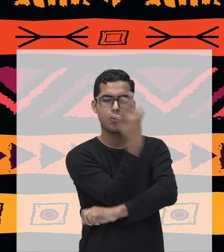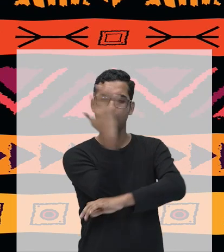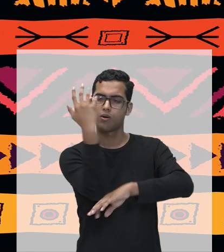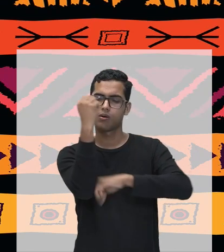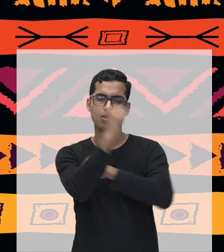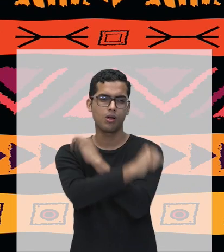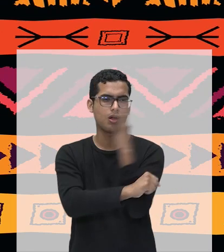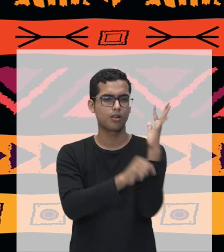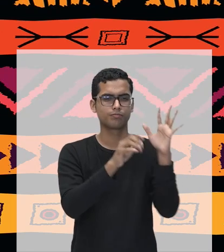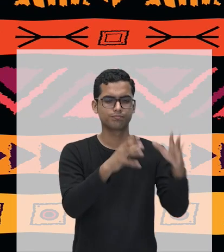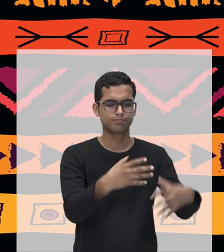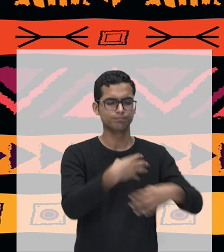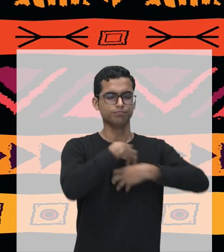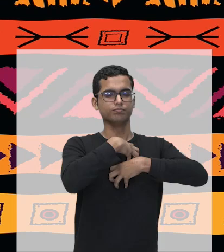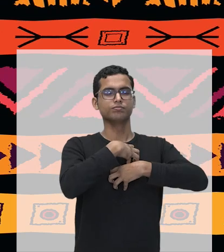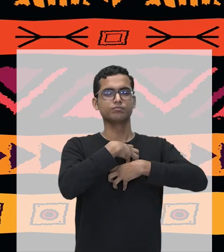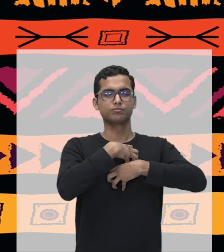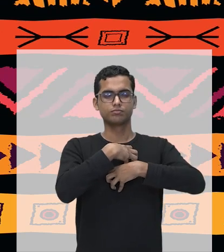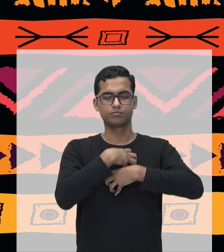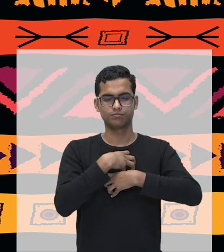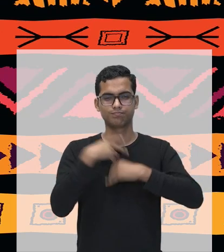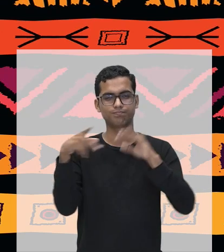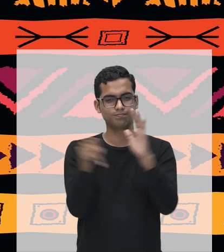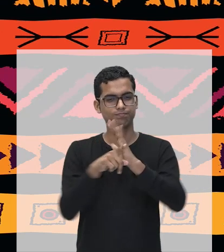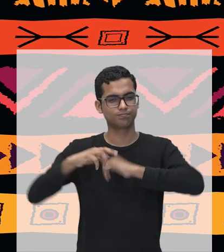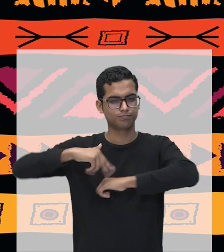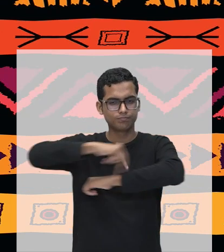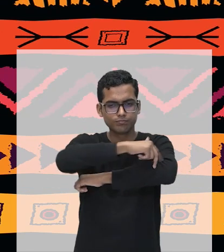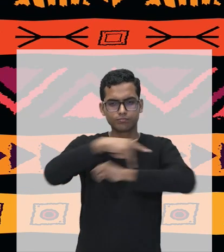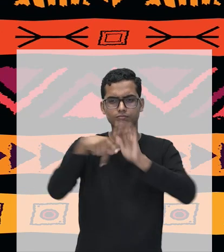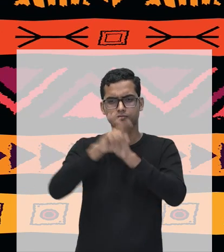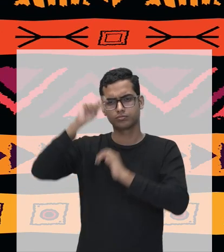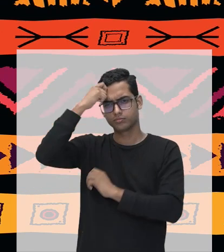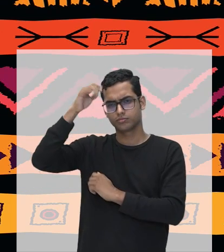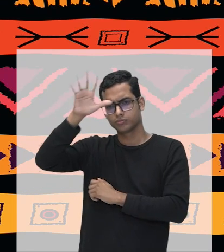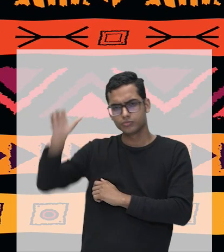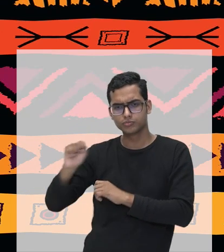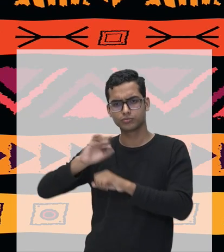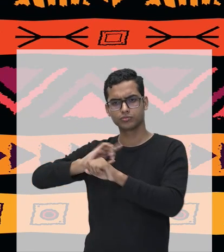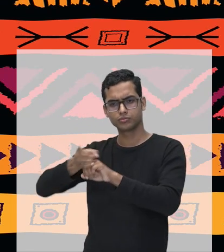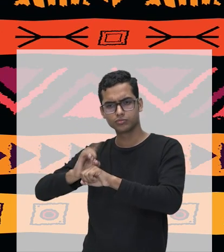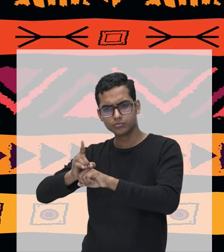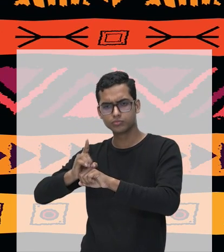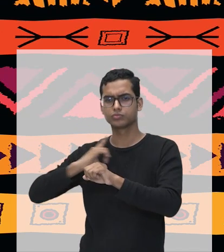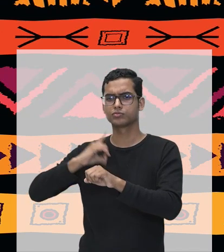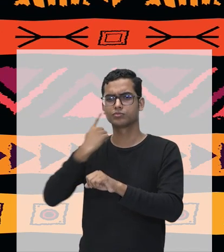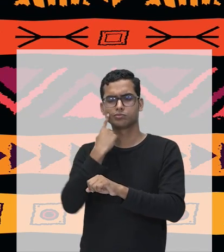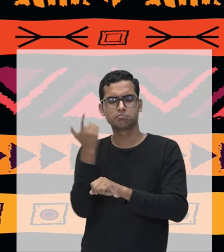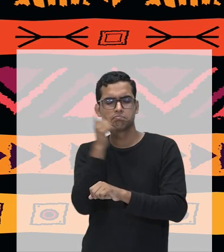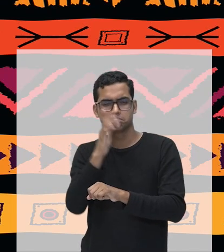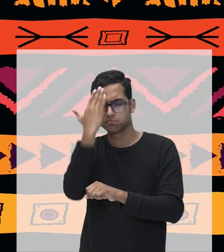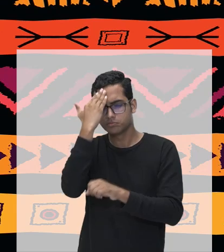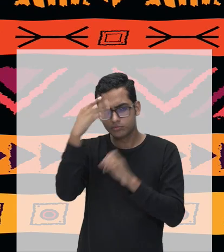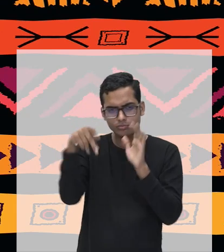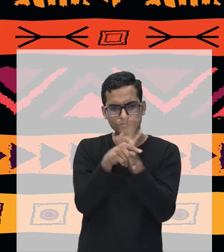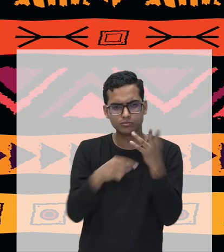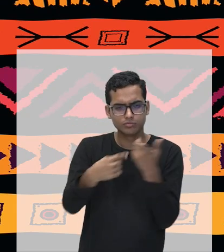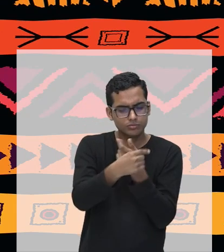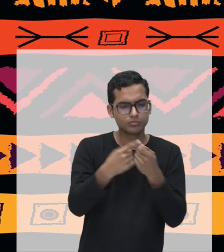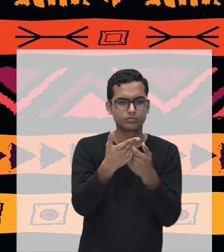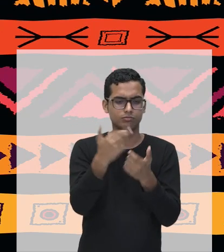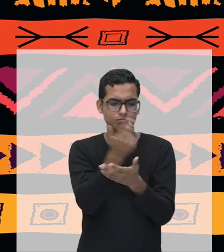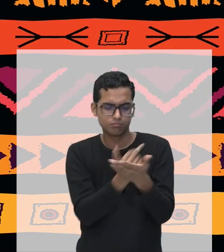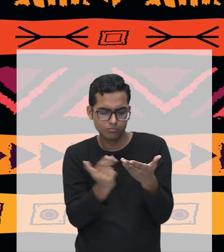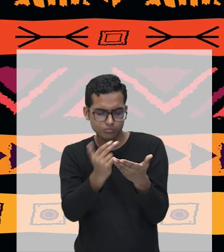de inspiração para a moda africana, com muitos designs incorporando elementos naturais em seus